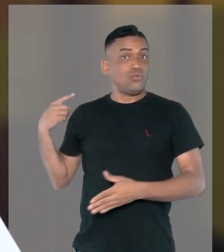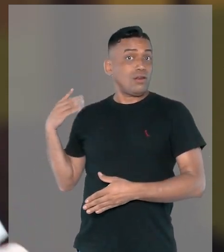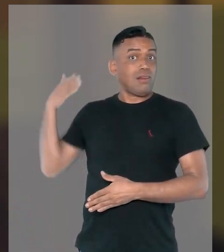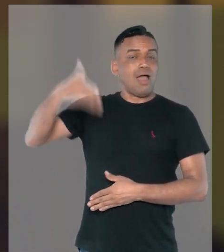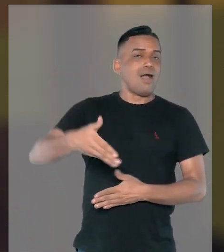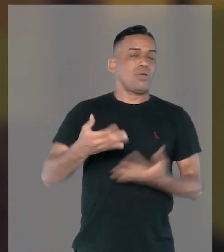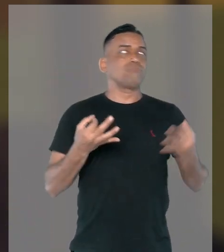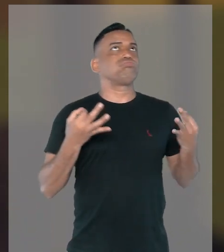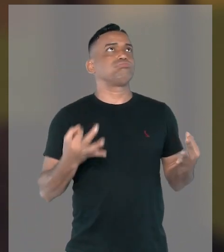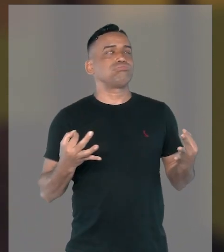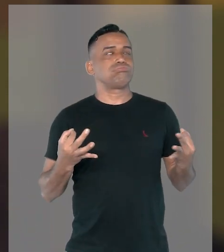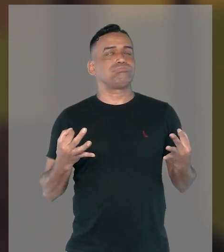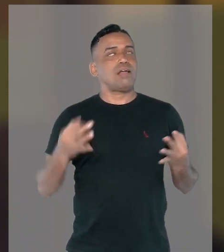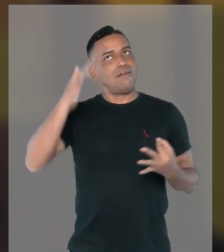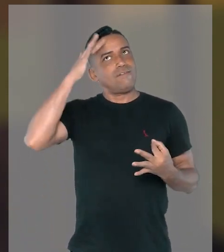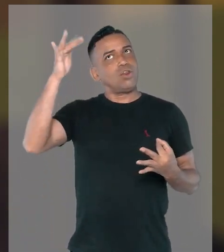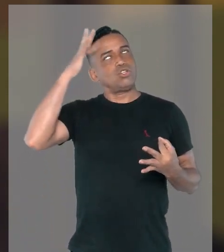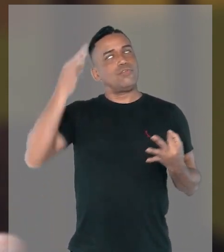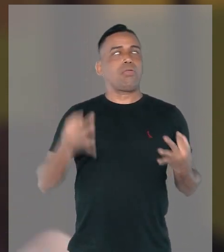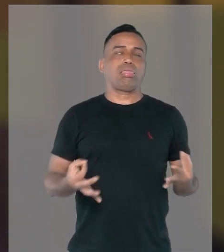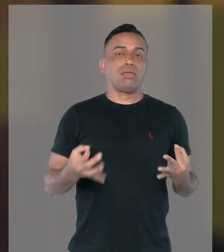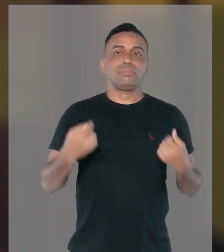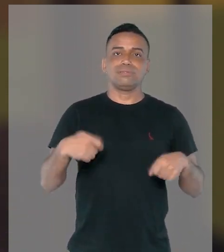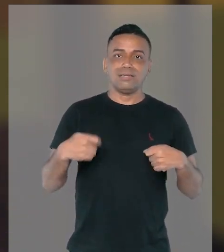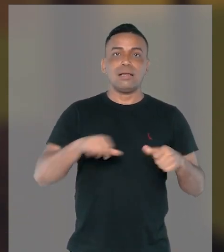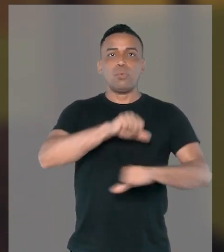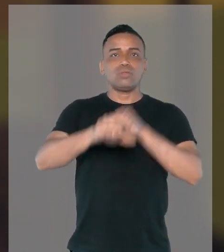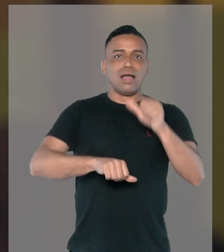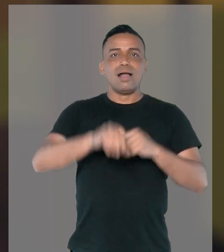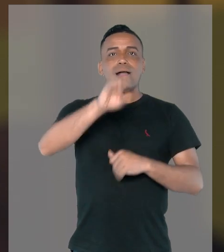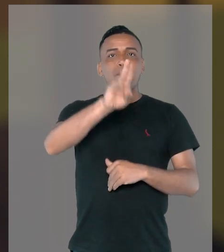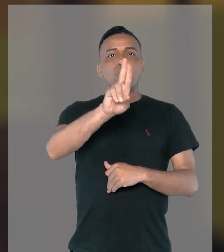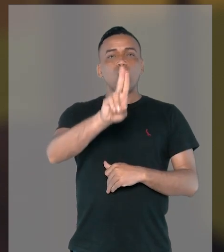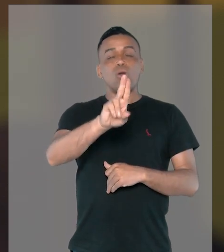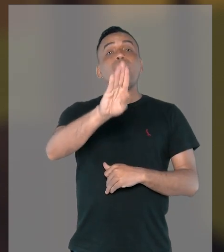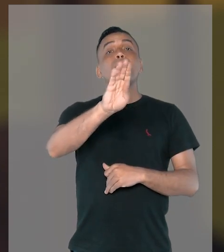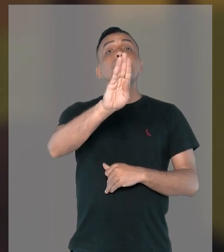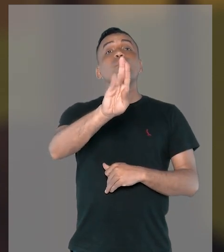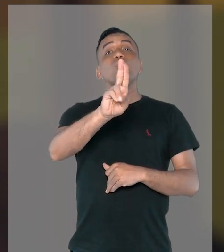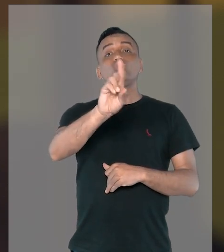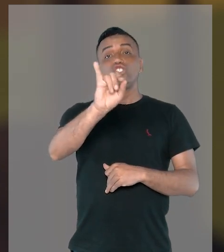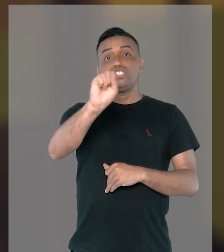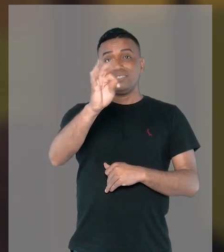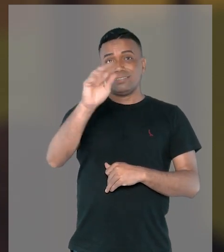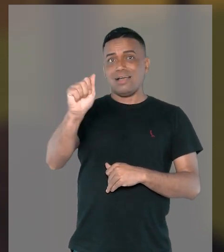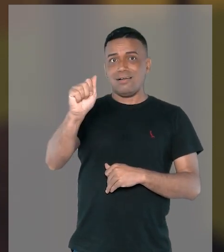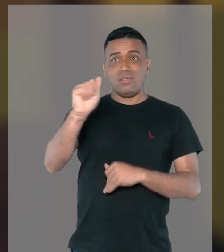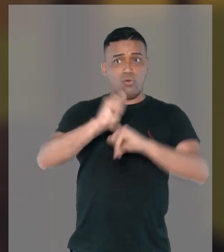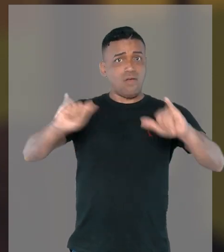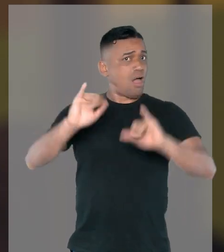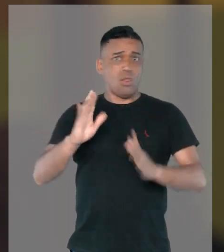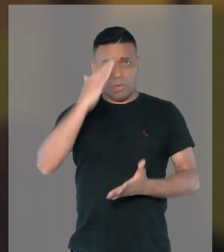pregar budismo para eles. Acharam que eu ia lá para dizer, vocês têm que ser budista, que budista é melhor. Eu não falo isso, porque eu nem acredito